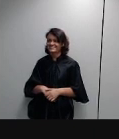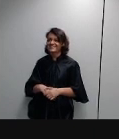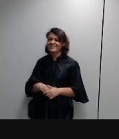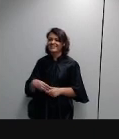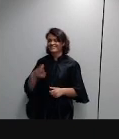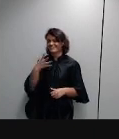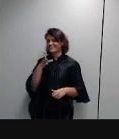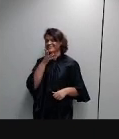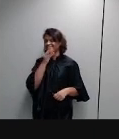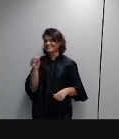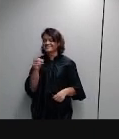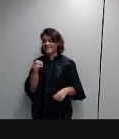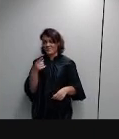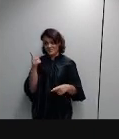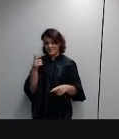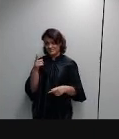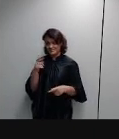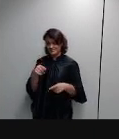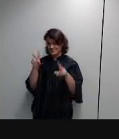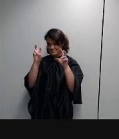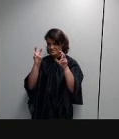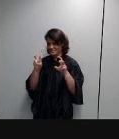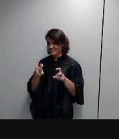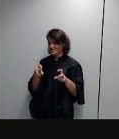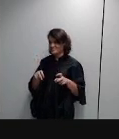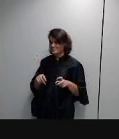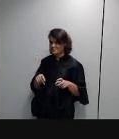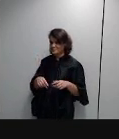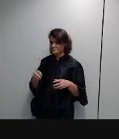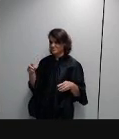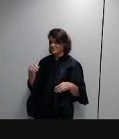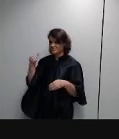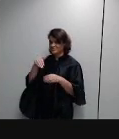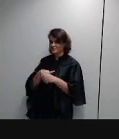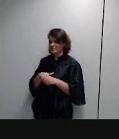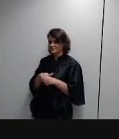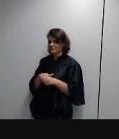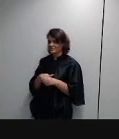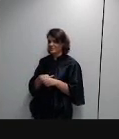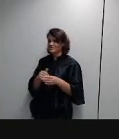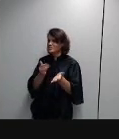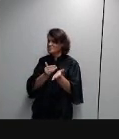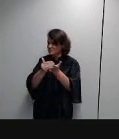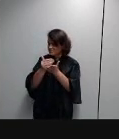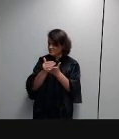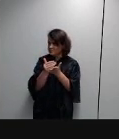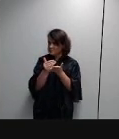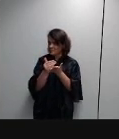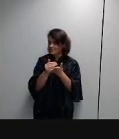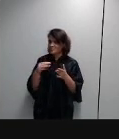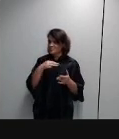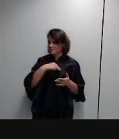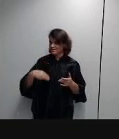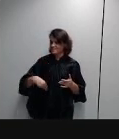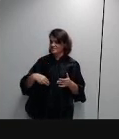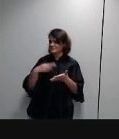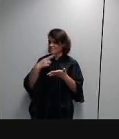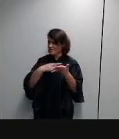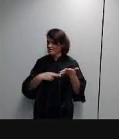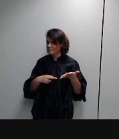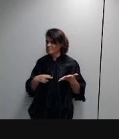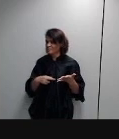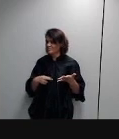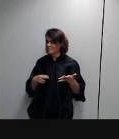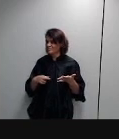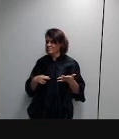nos termos do voto condutor vencidos os ministros relator e